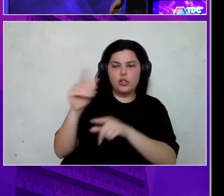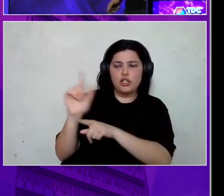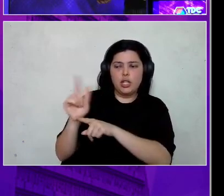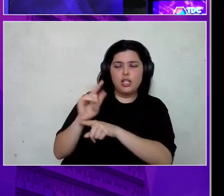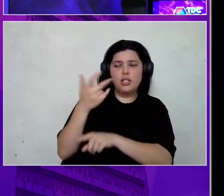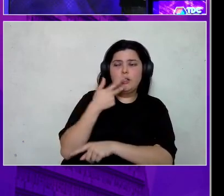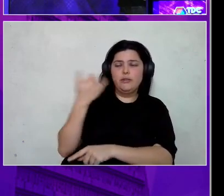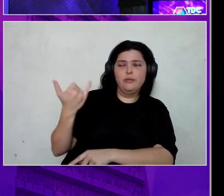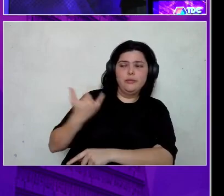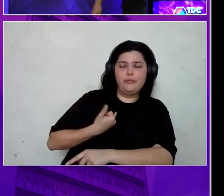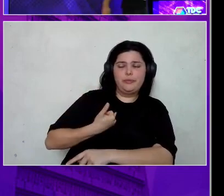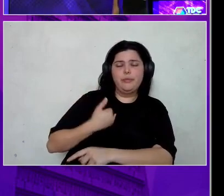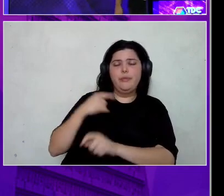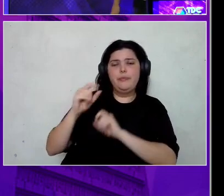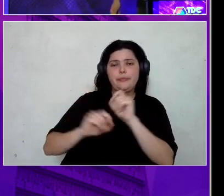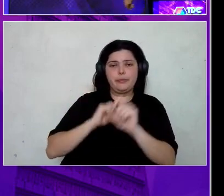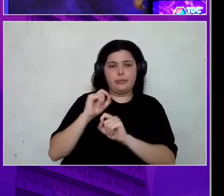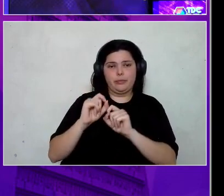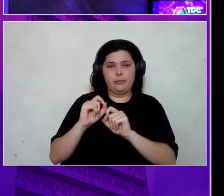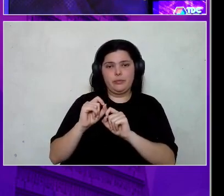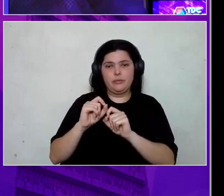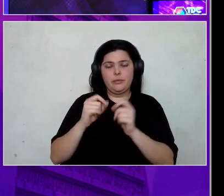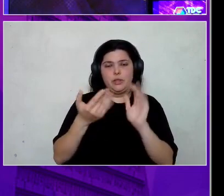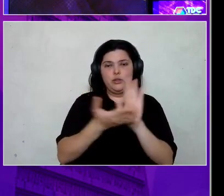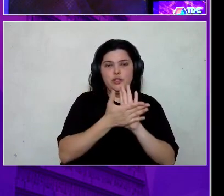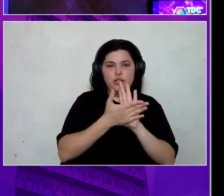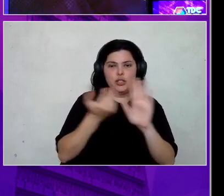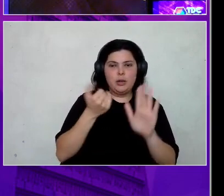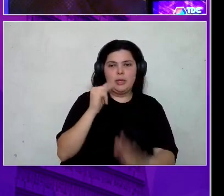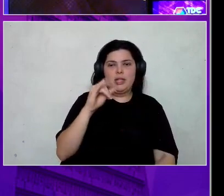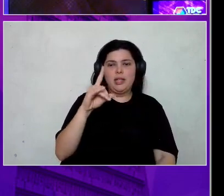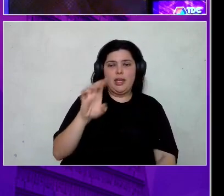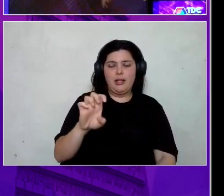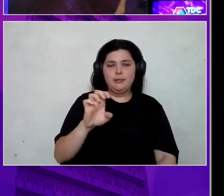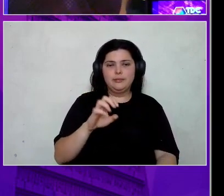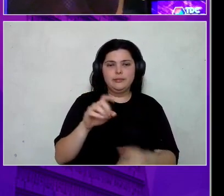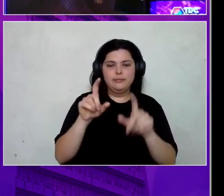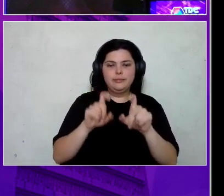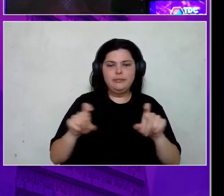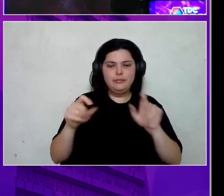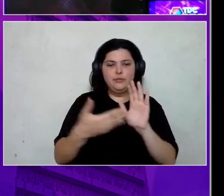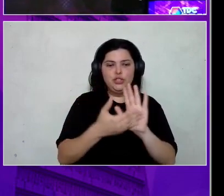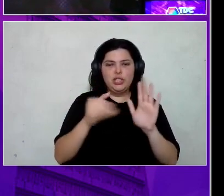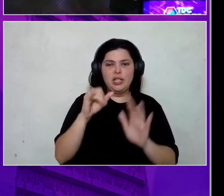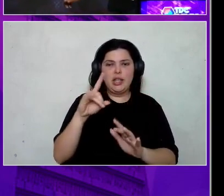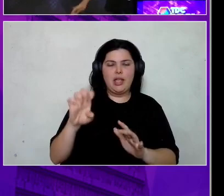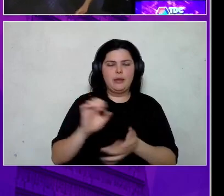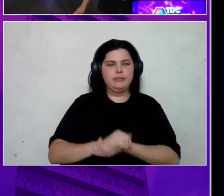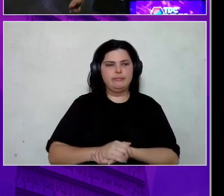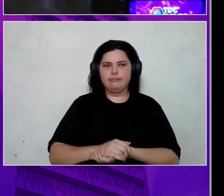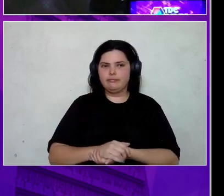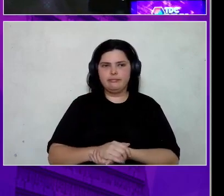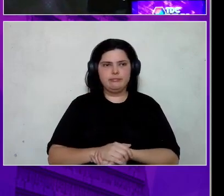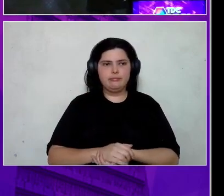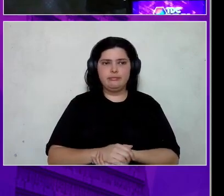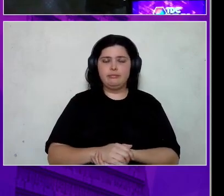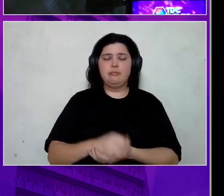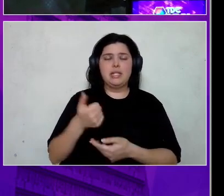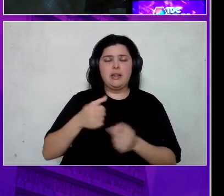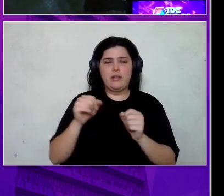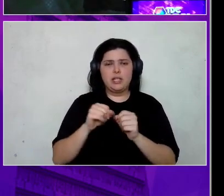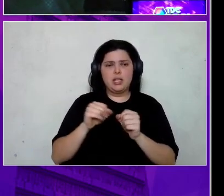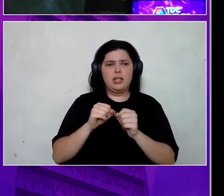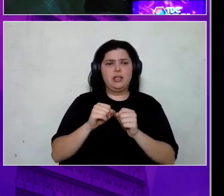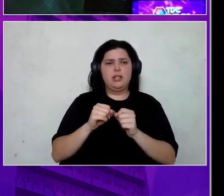foi para eu desinstalar a IDE do computador. Desinstale a sua IDE. A primeira coisa que você vai ter que fazer. Aí eu, caramba, eu